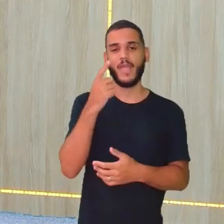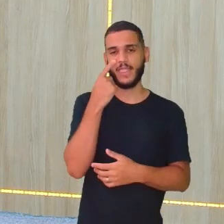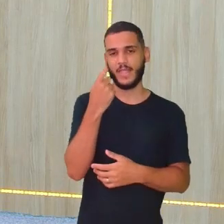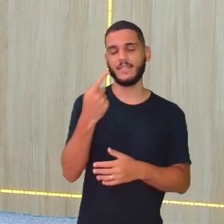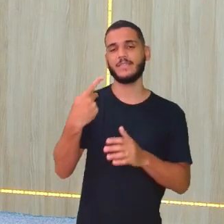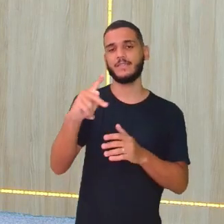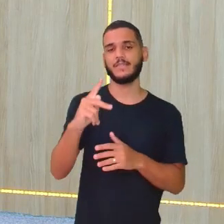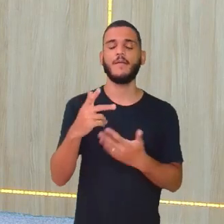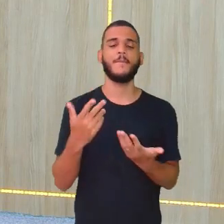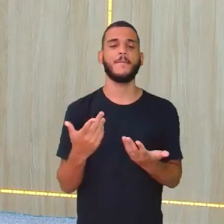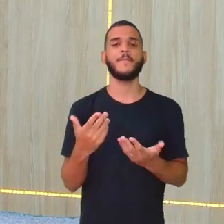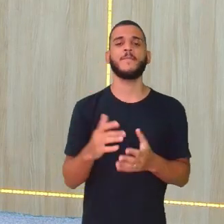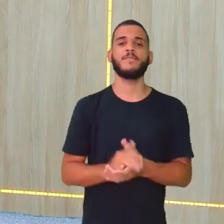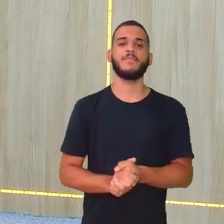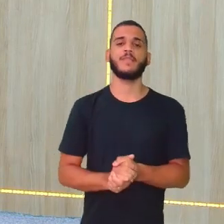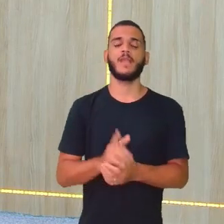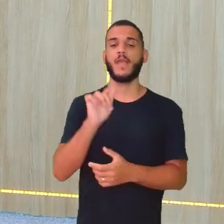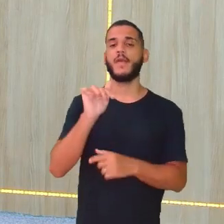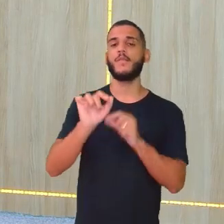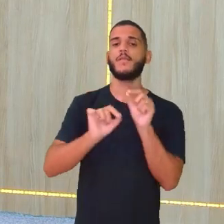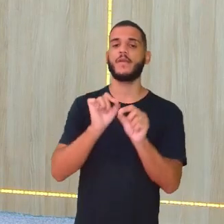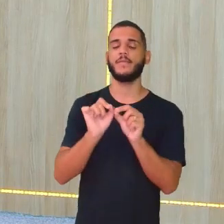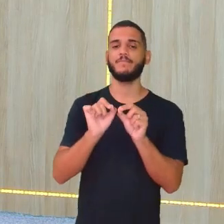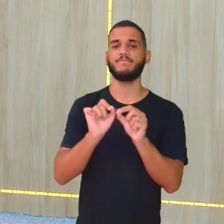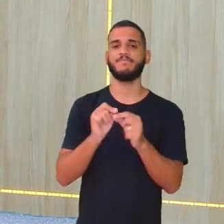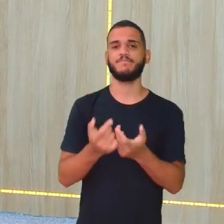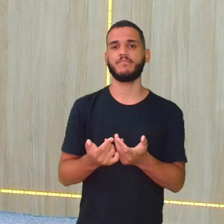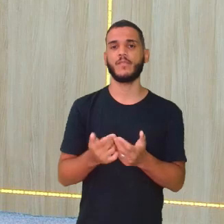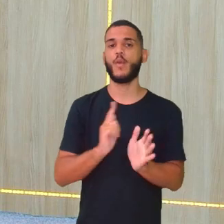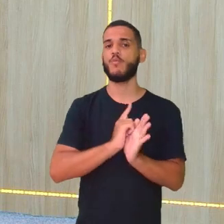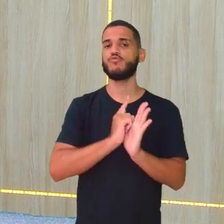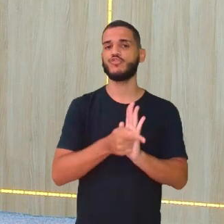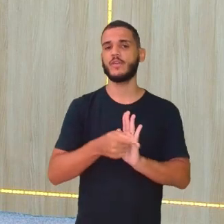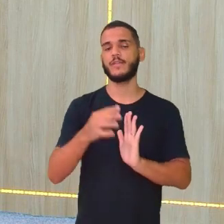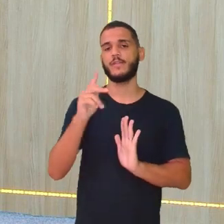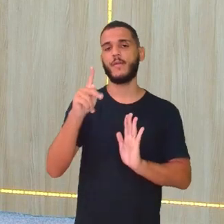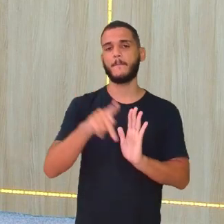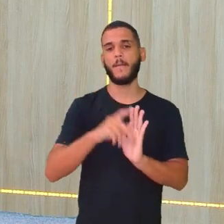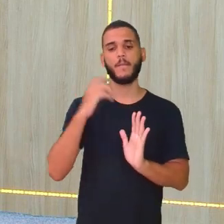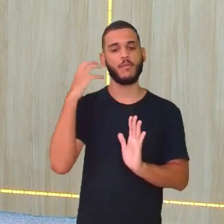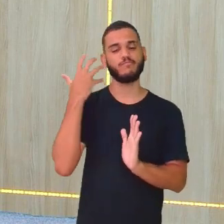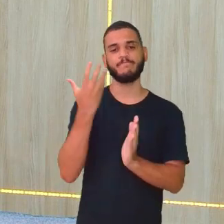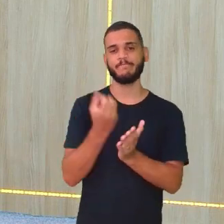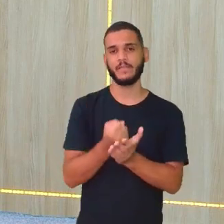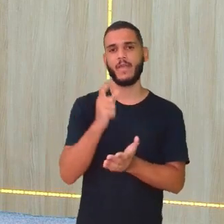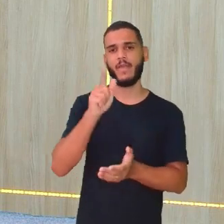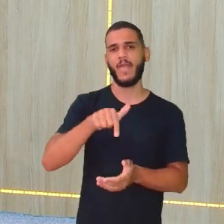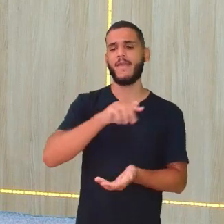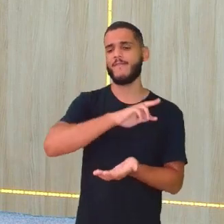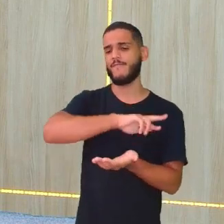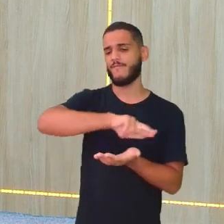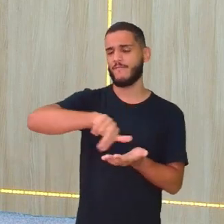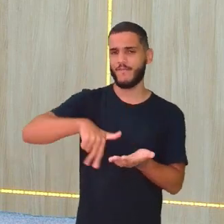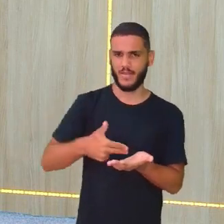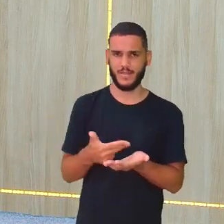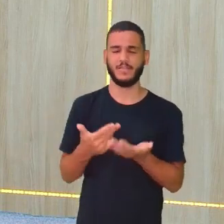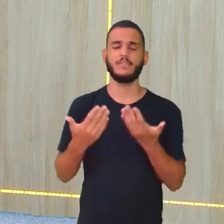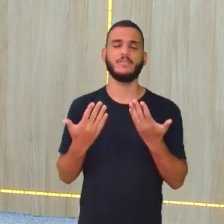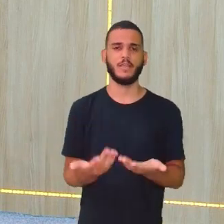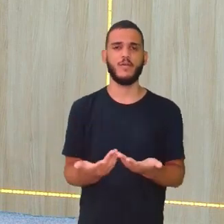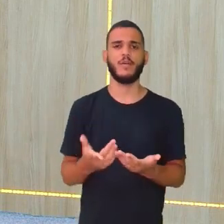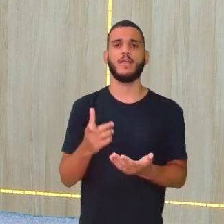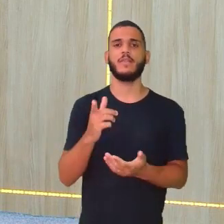do teu trabalho é justamente o gênero do podcast, que é algo meio múltiplo, né? Porque você tem